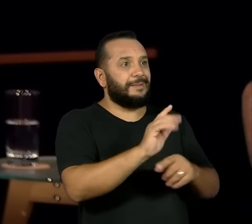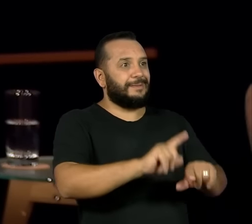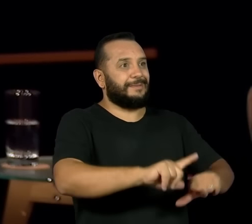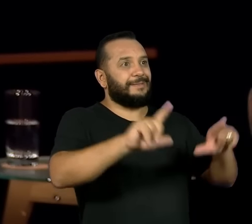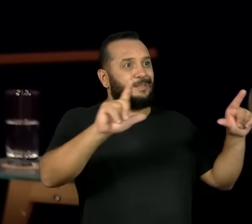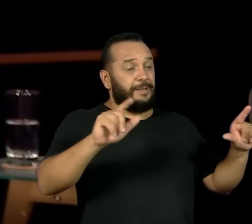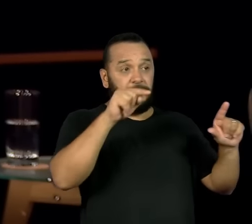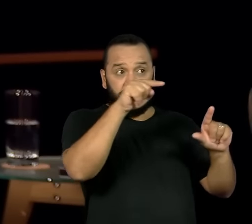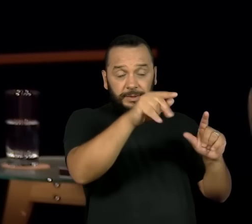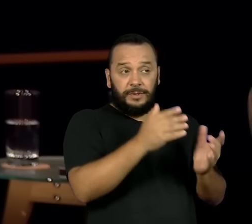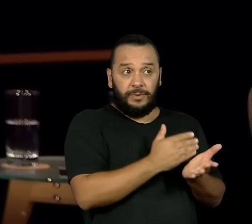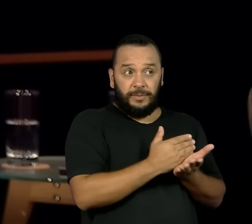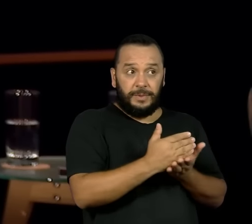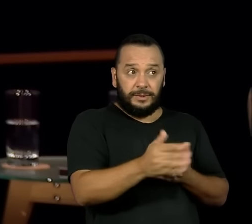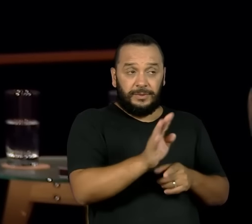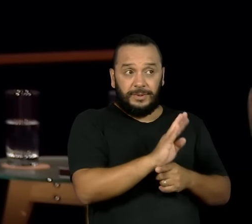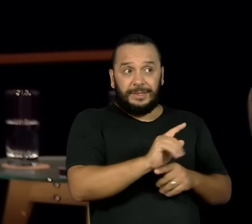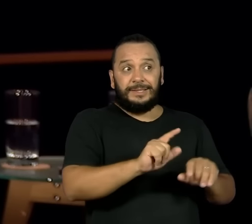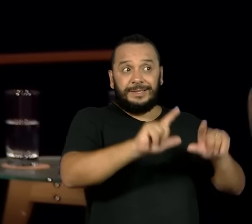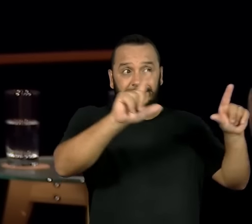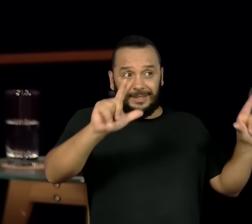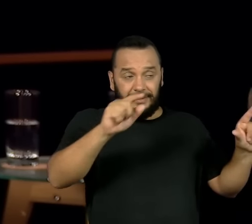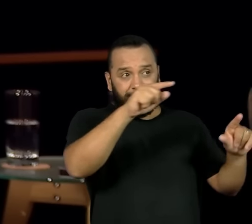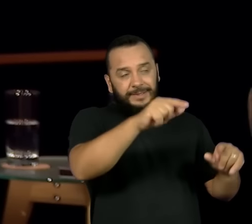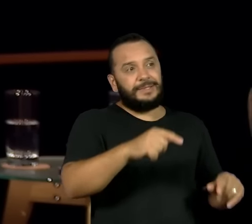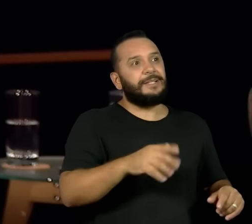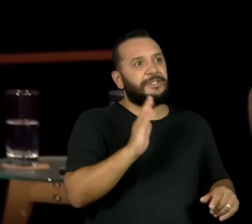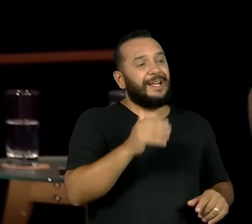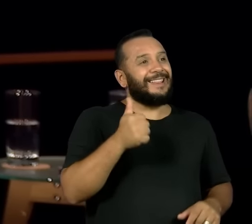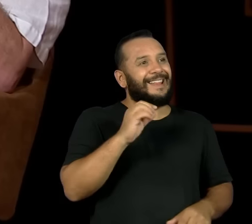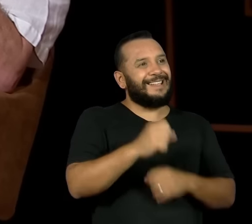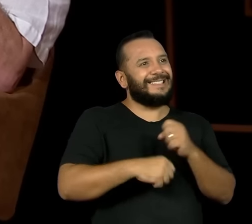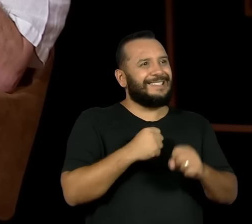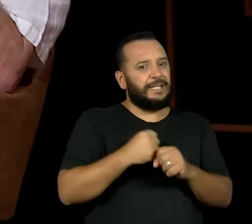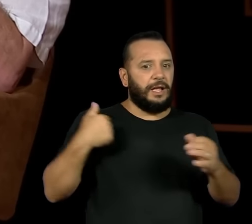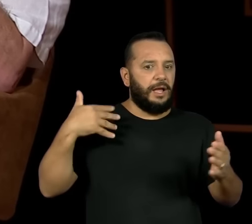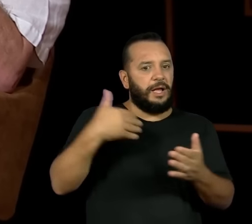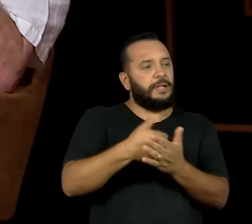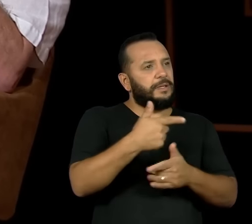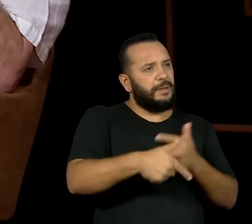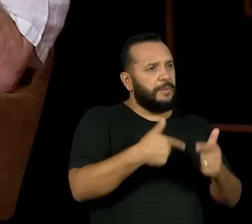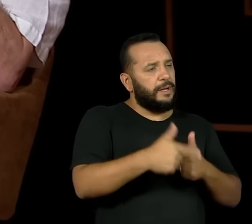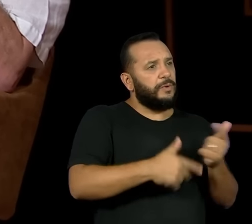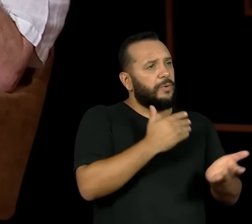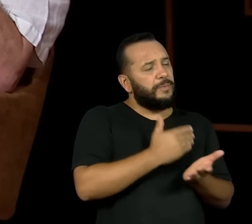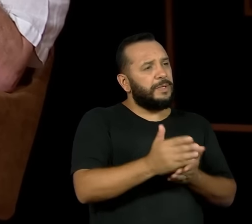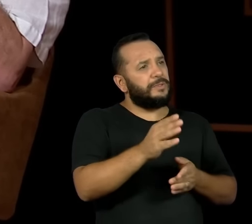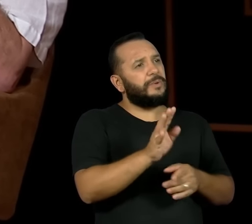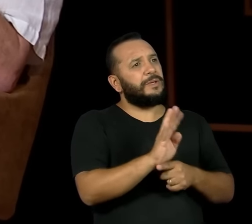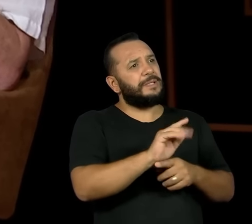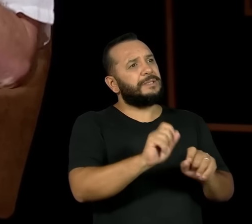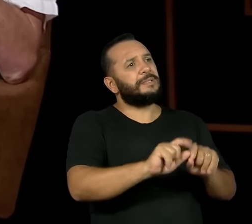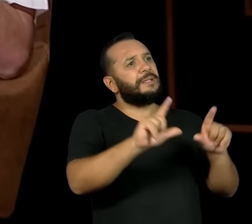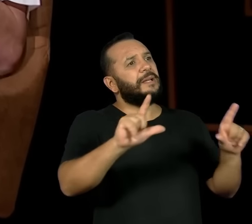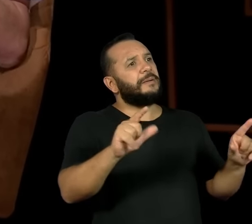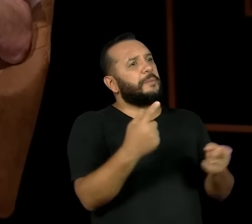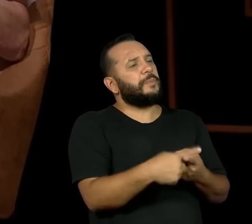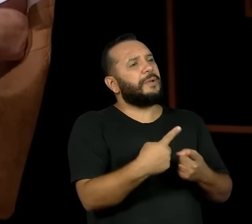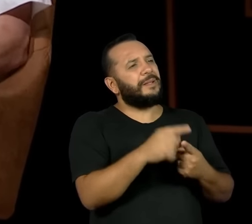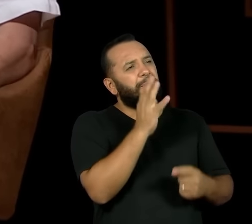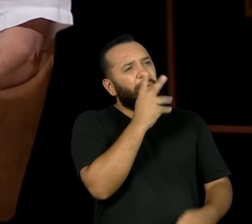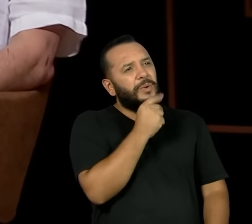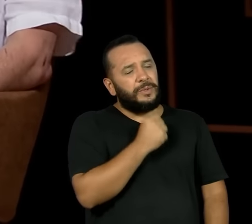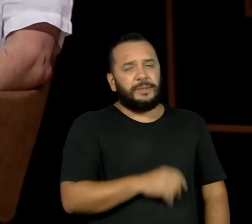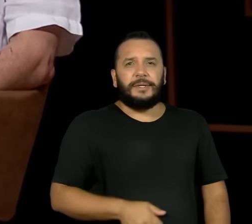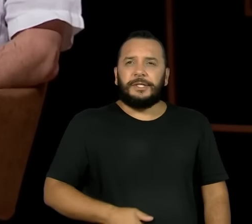começou com o cinema você já tinha 10 anos de carreira Por que que demorou tanto é é